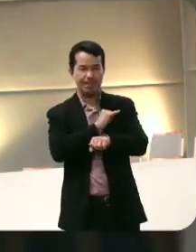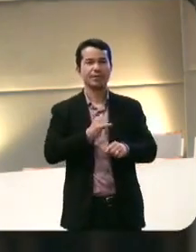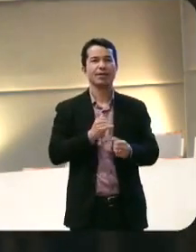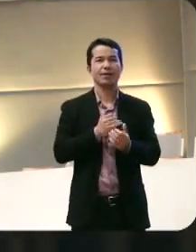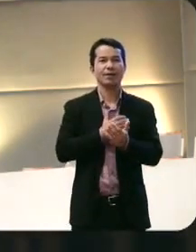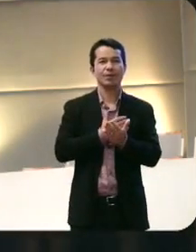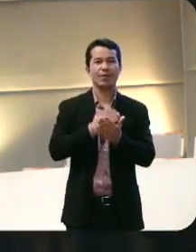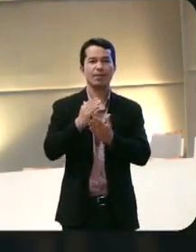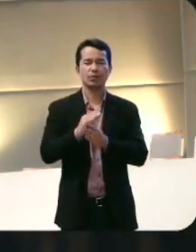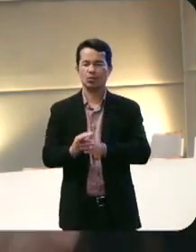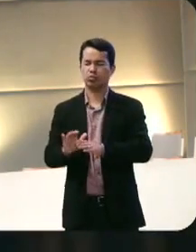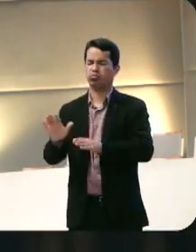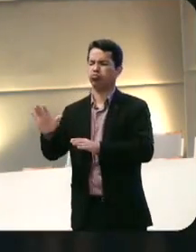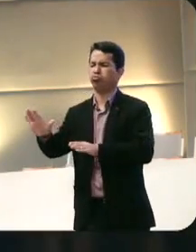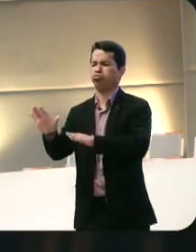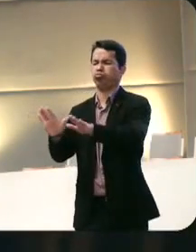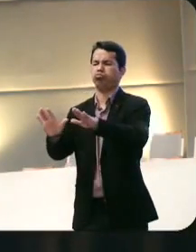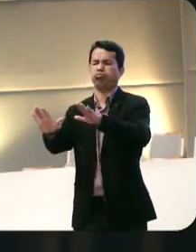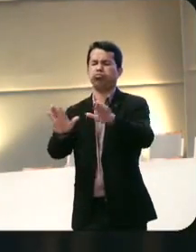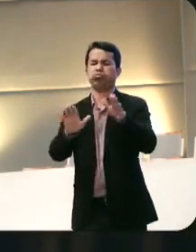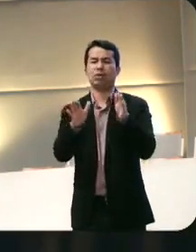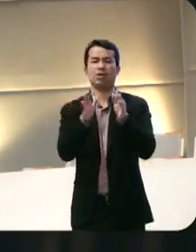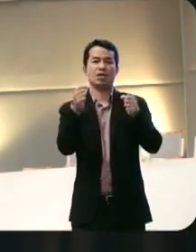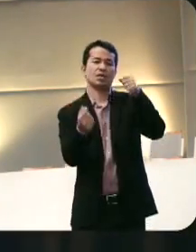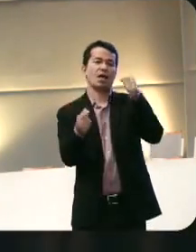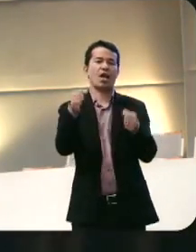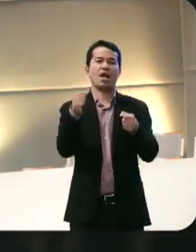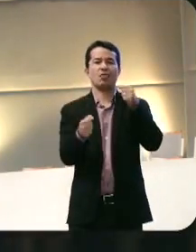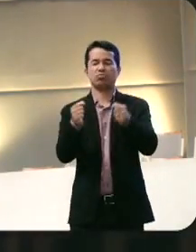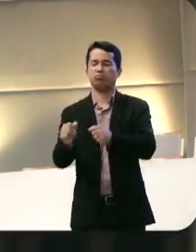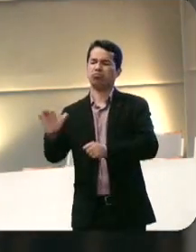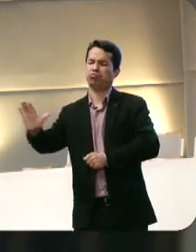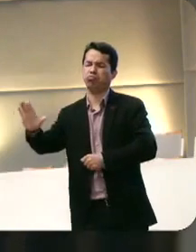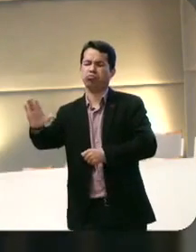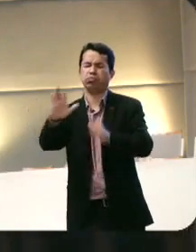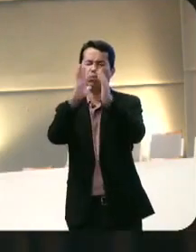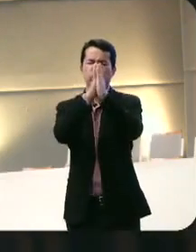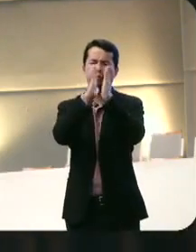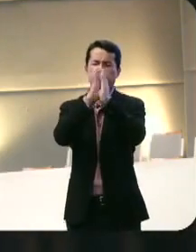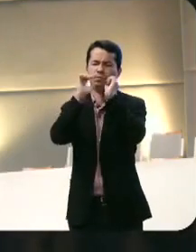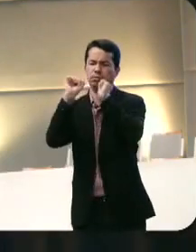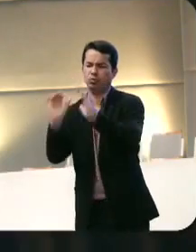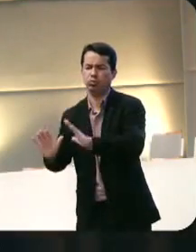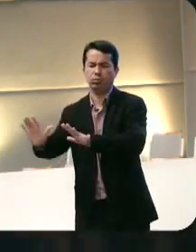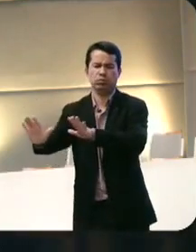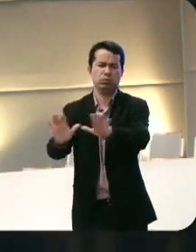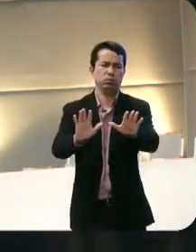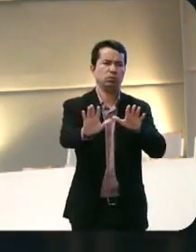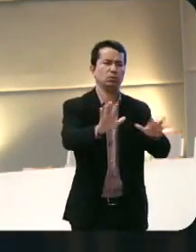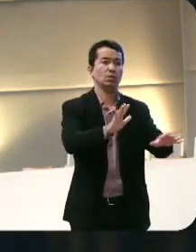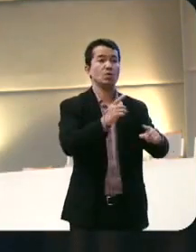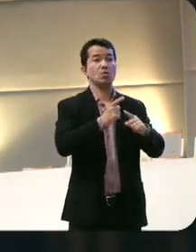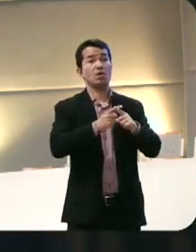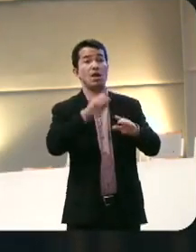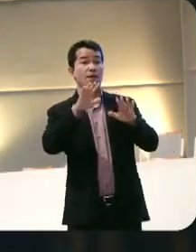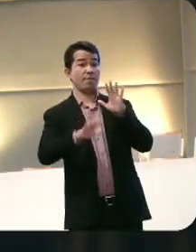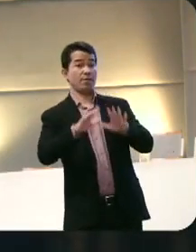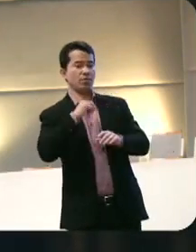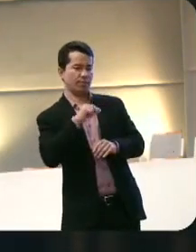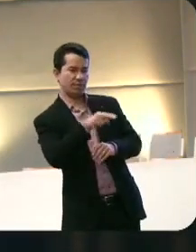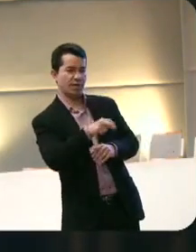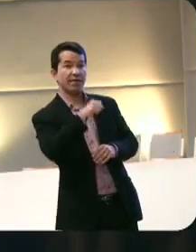a orar pelos carros, porque eu estava na garagem. Então eu ia de carro em carro orando. Quando eu encontrava um carro mais velhinho